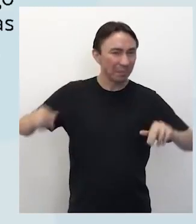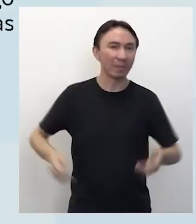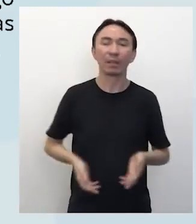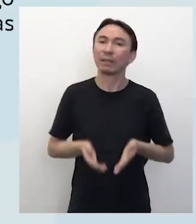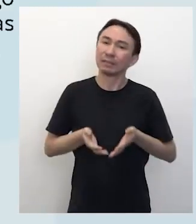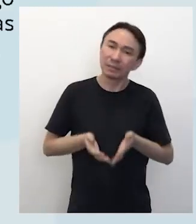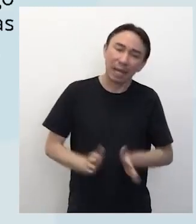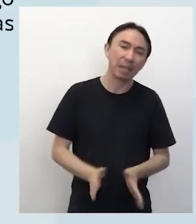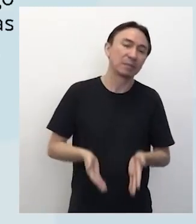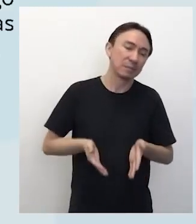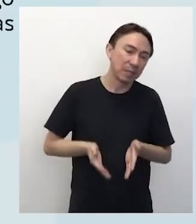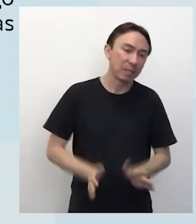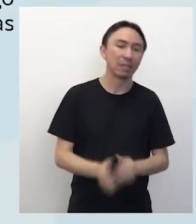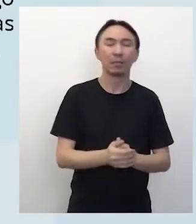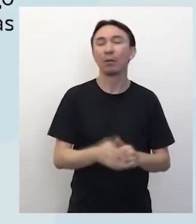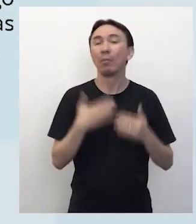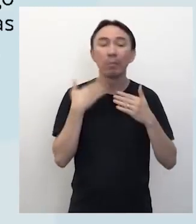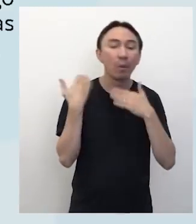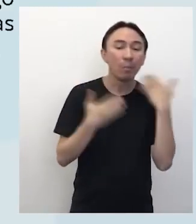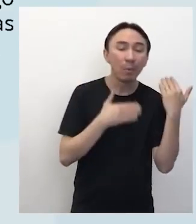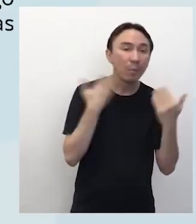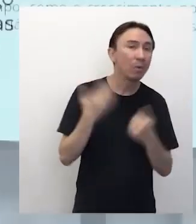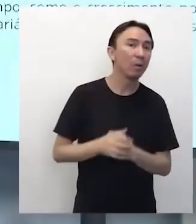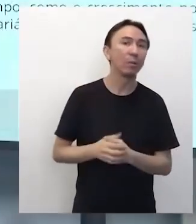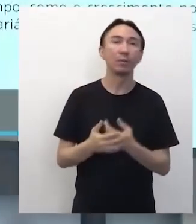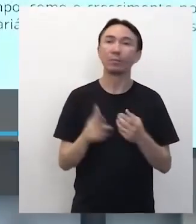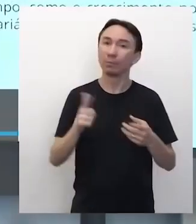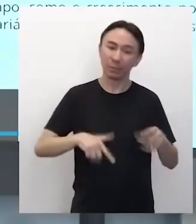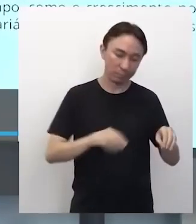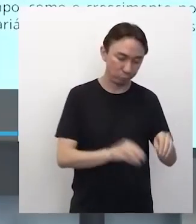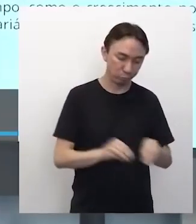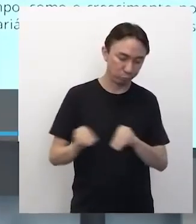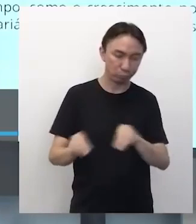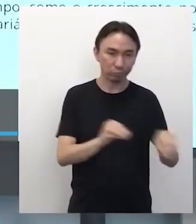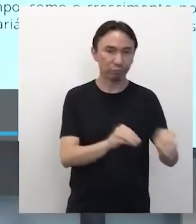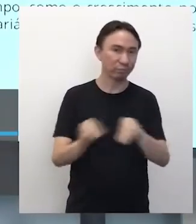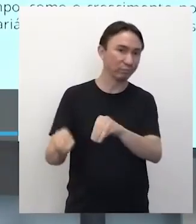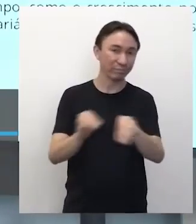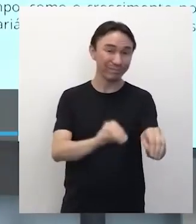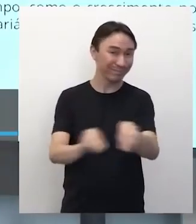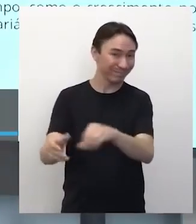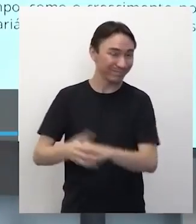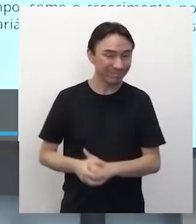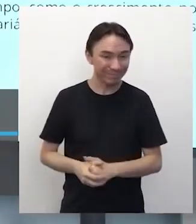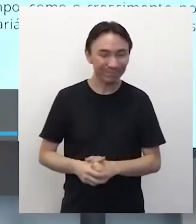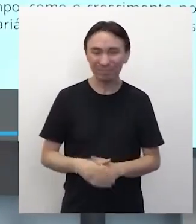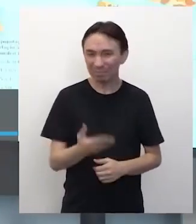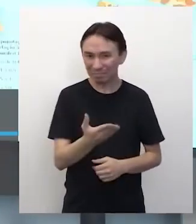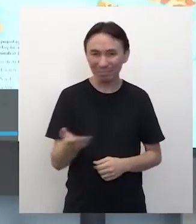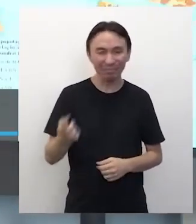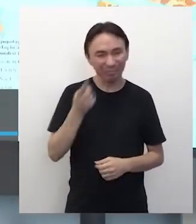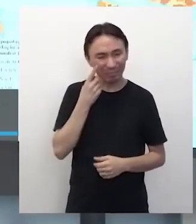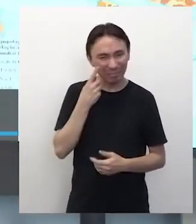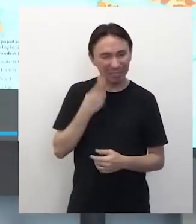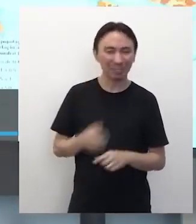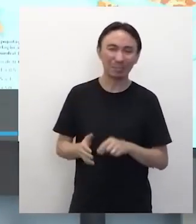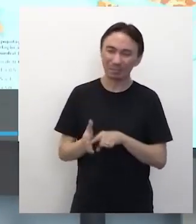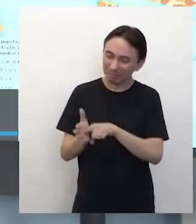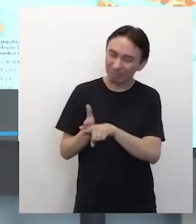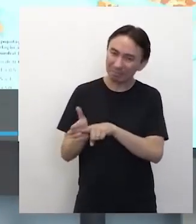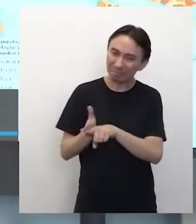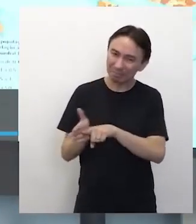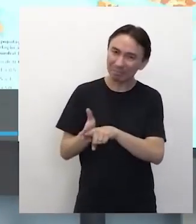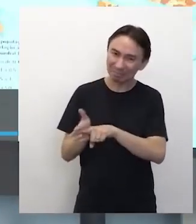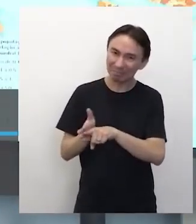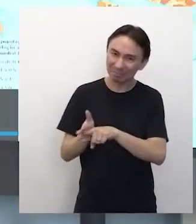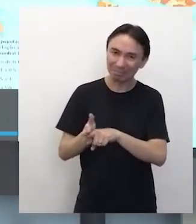e migrações. Então vejam, né, o conteúdo que você analisa quando você fala, né, de uma pesquisa